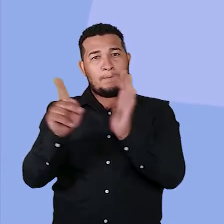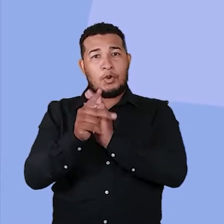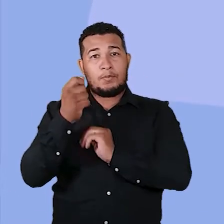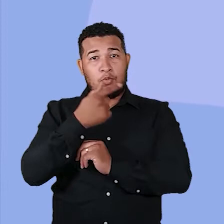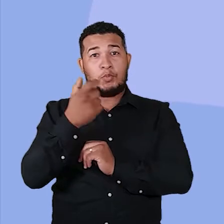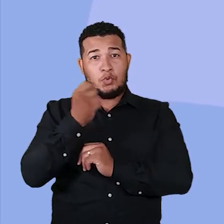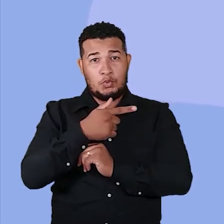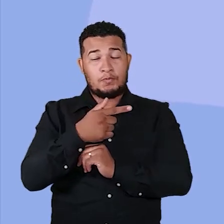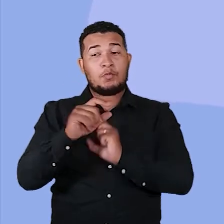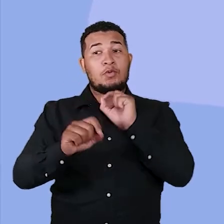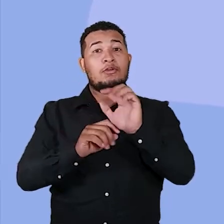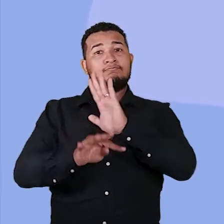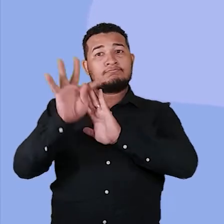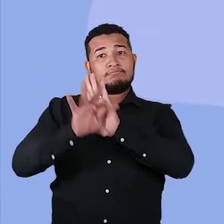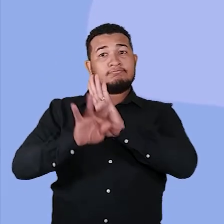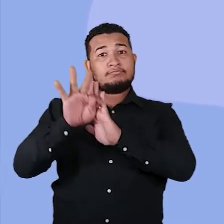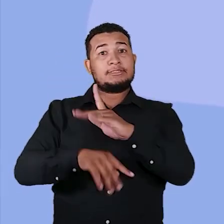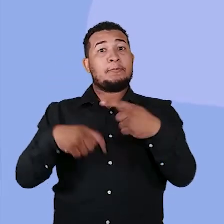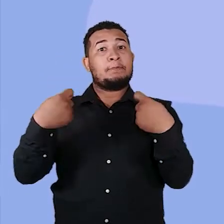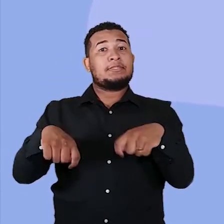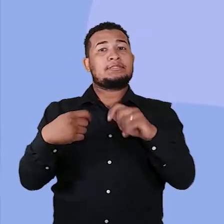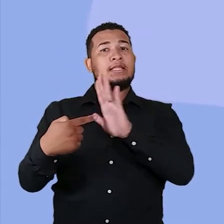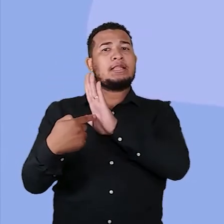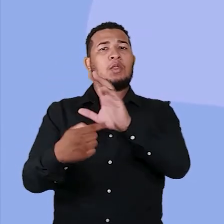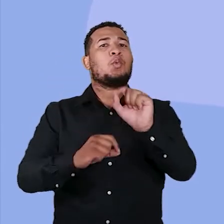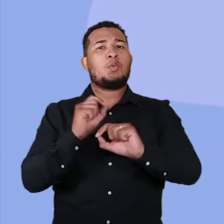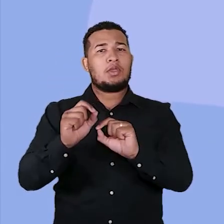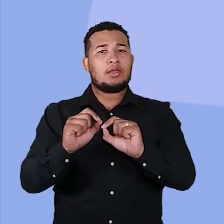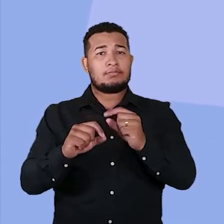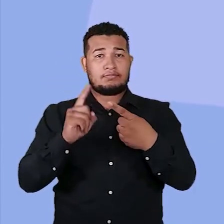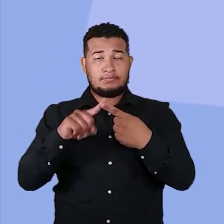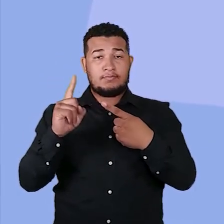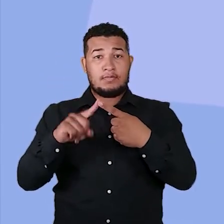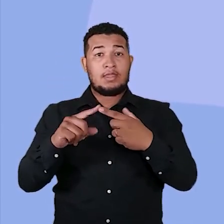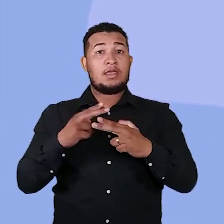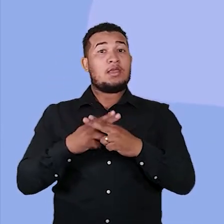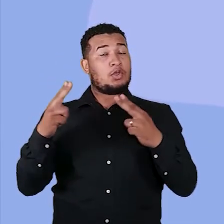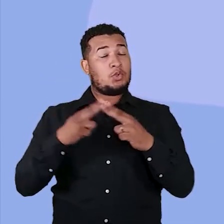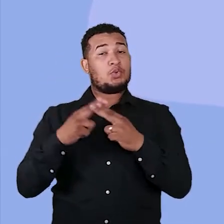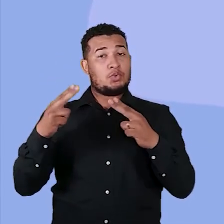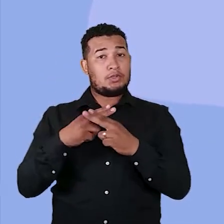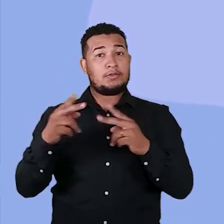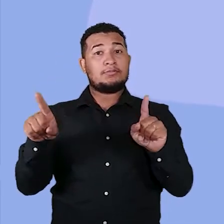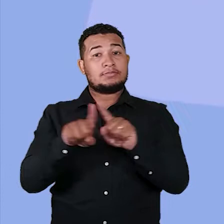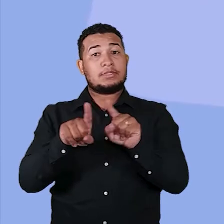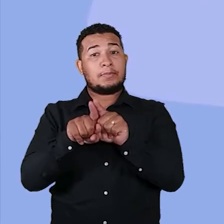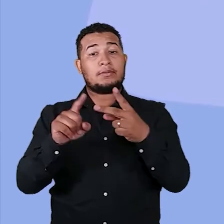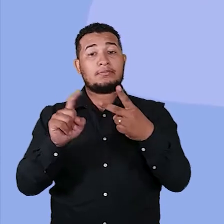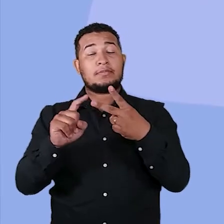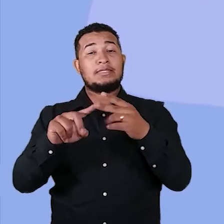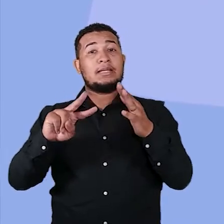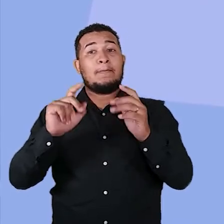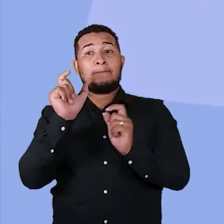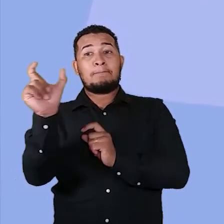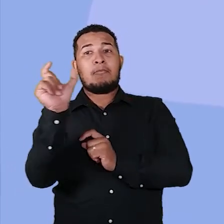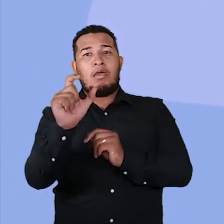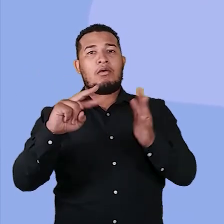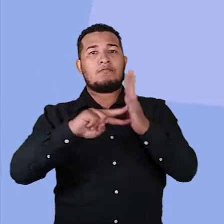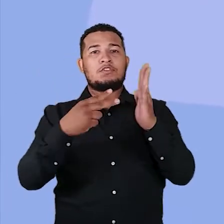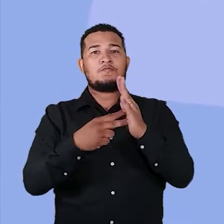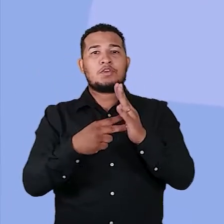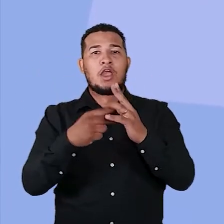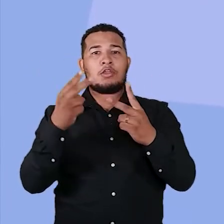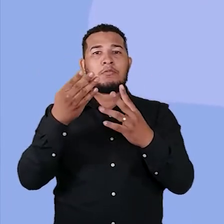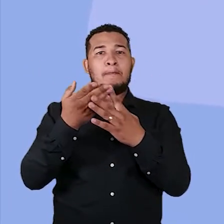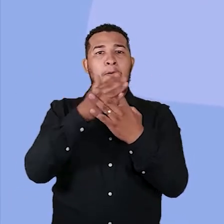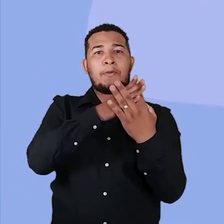de humor, o texto precisa apresentar ironias e ambiguidades. Para conseguir identificar